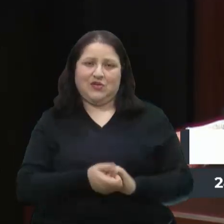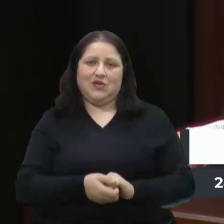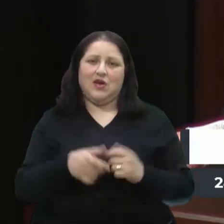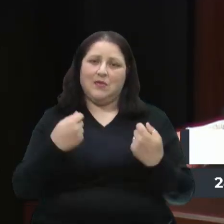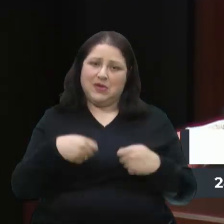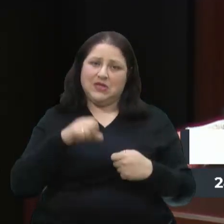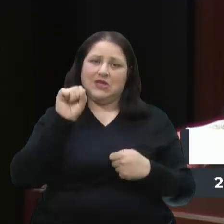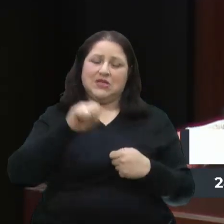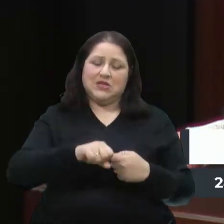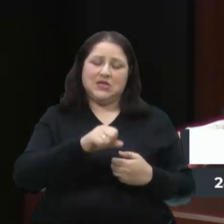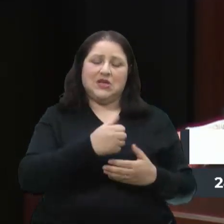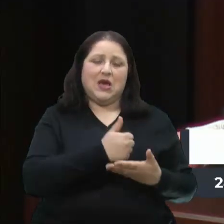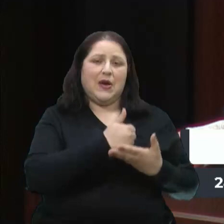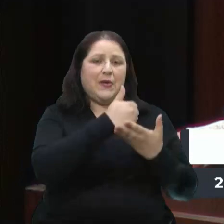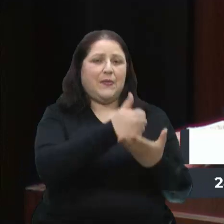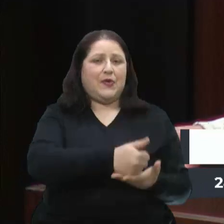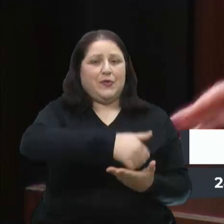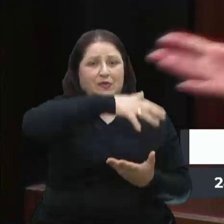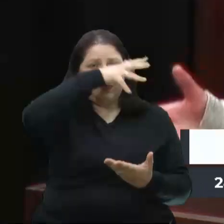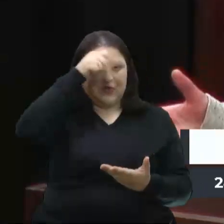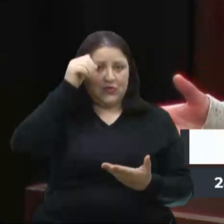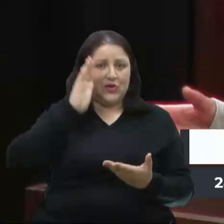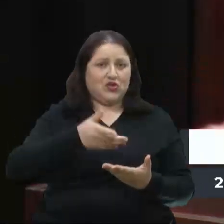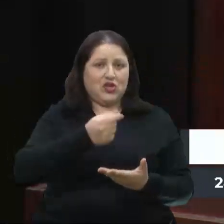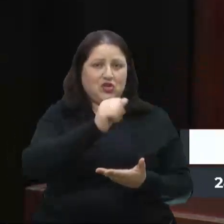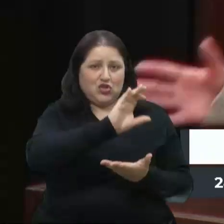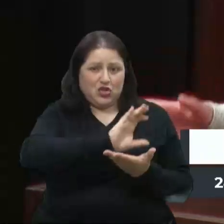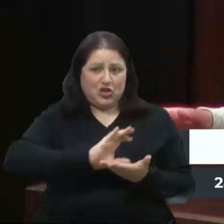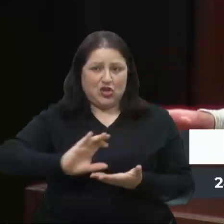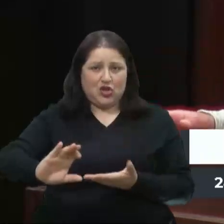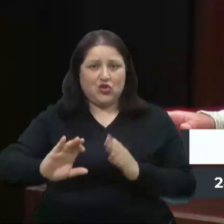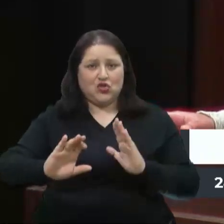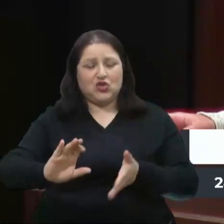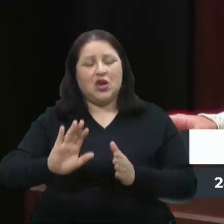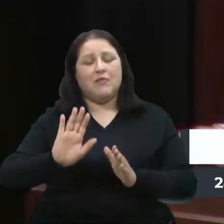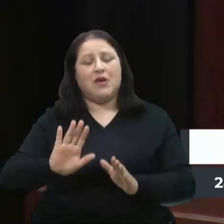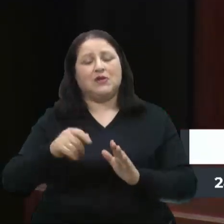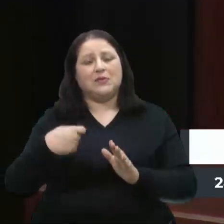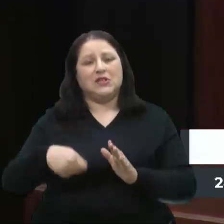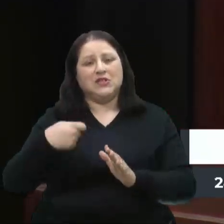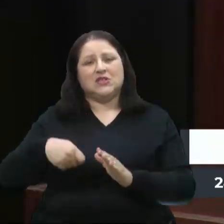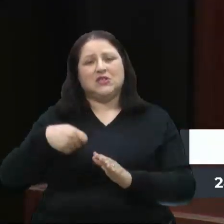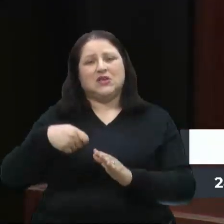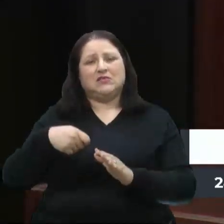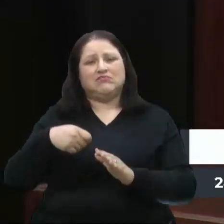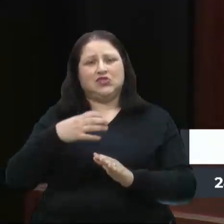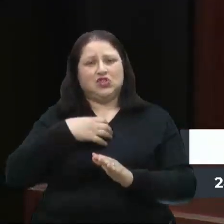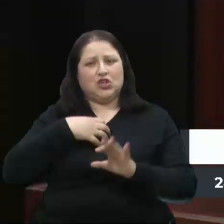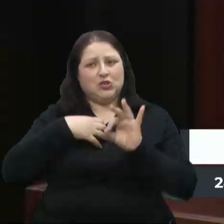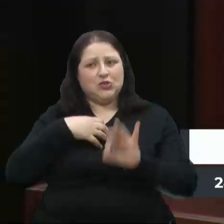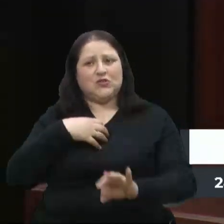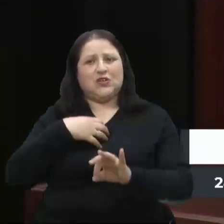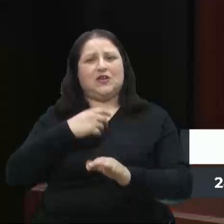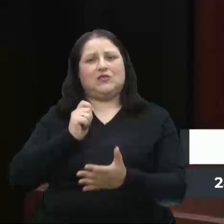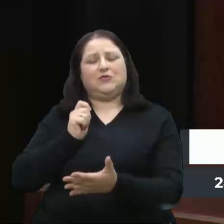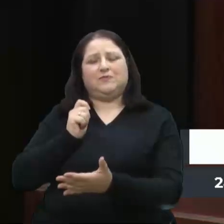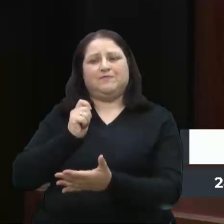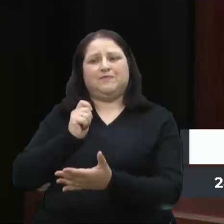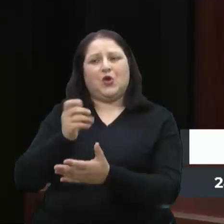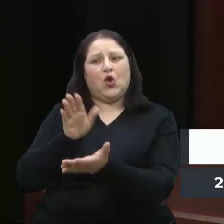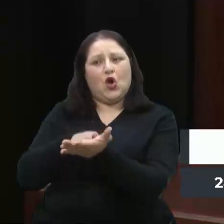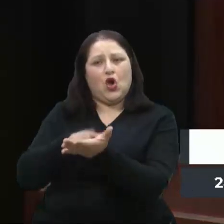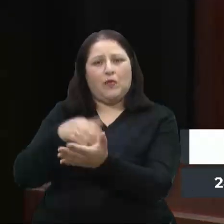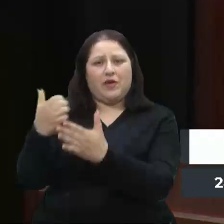fez repasses, mas que precisa, de uma forma mais efetiva, cobrar da empresa, de uma empresa que cobra uma das tarifas mais caras